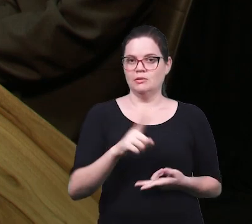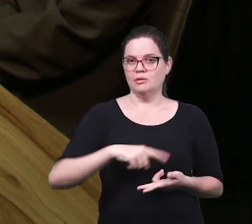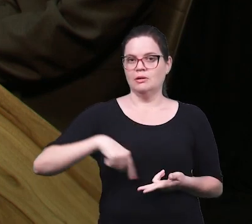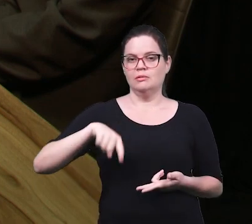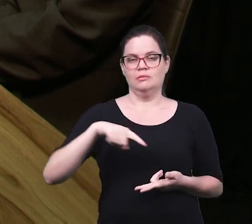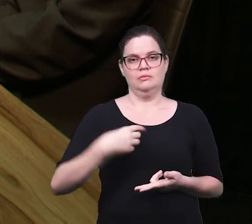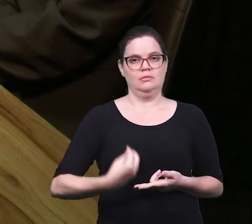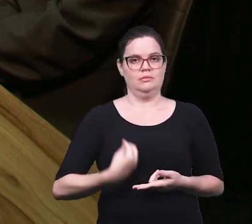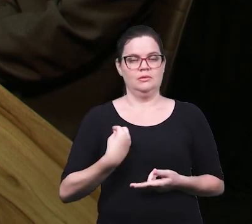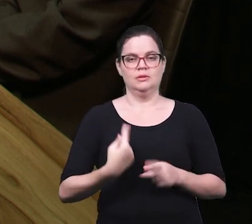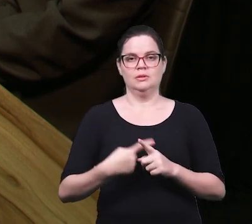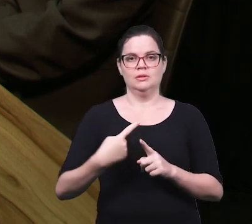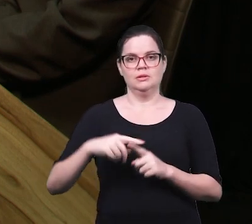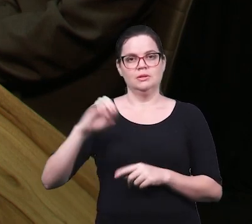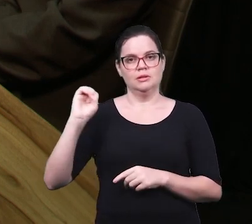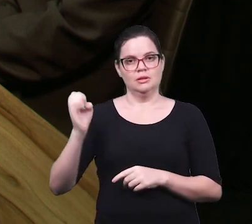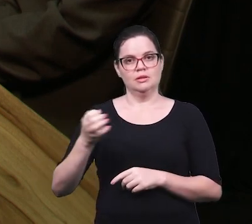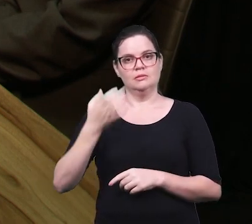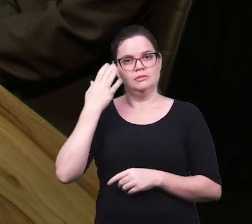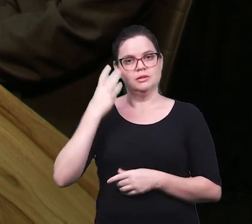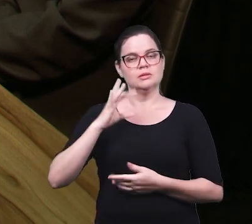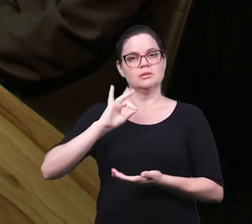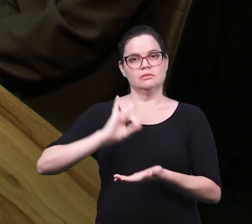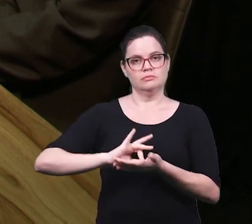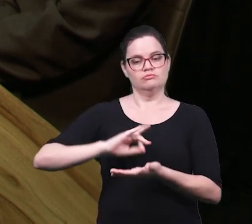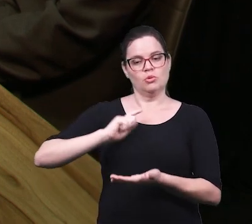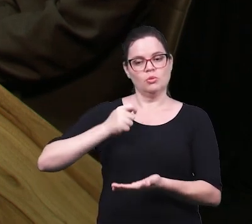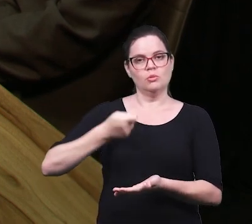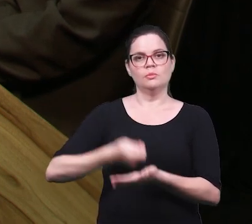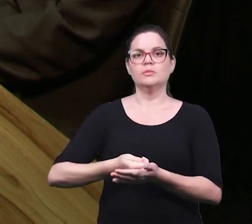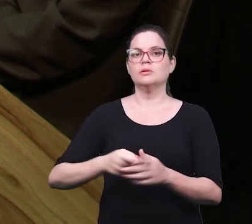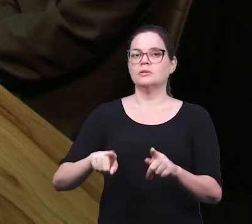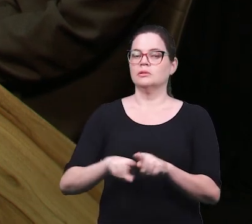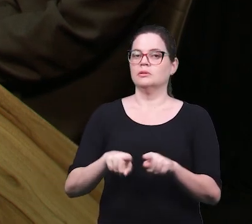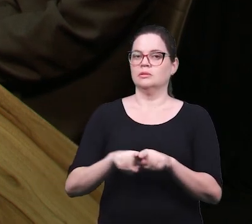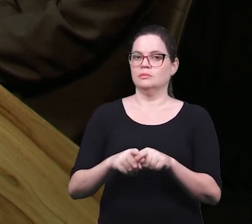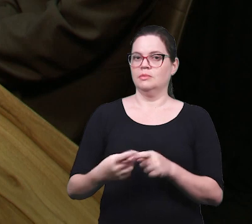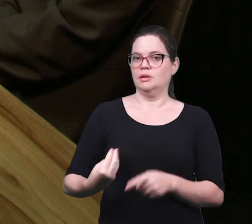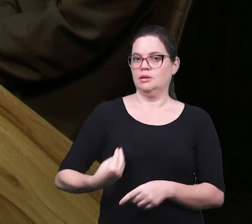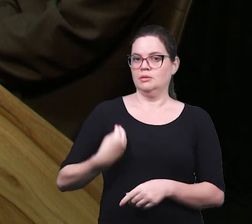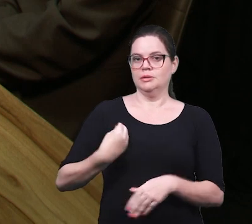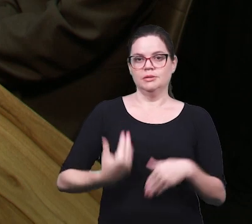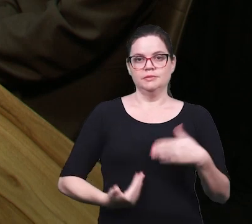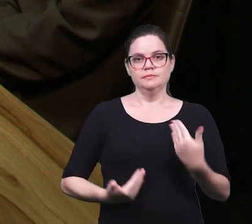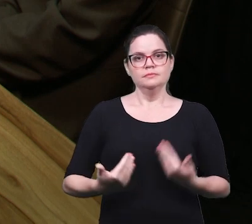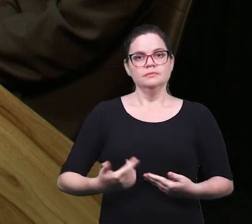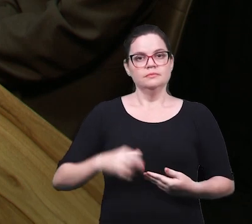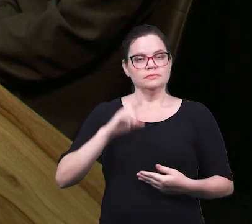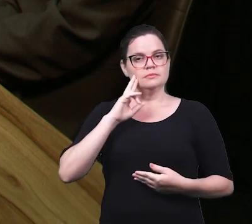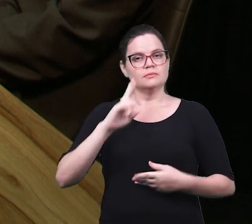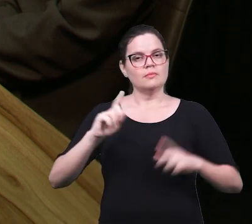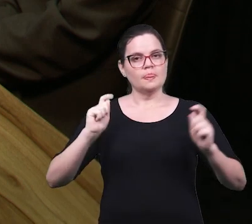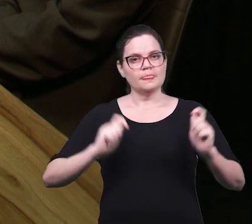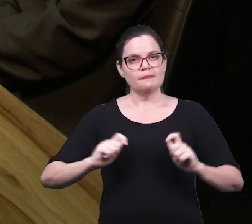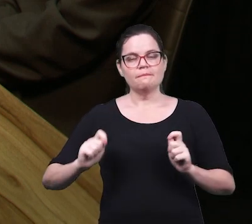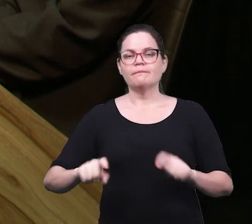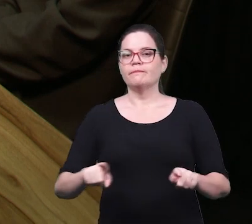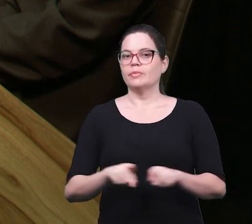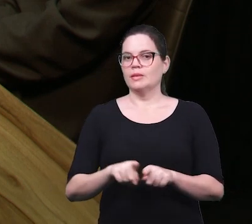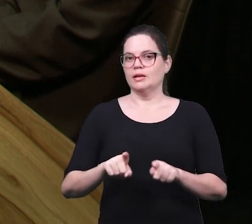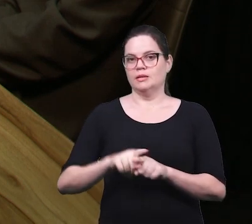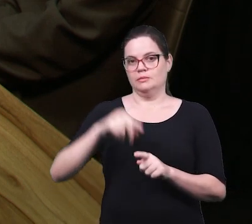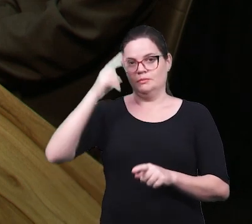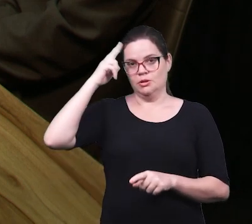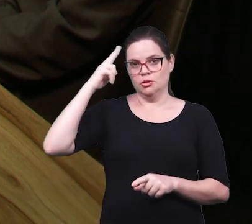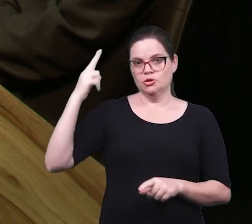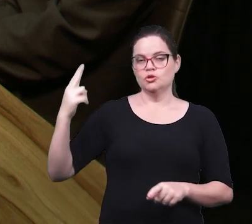Exato. A revelação ela se cumpriu, a profecia ela se cumpriu. A presença do servo do Senhor ela faz diferença onde que ele está. E a presença de